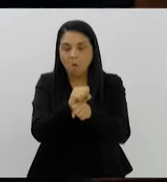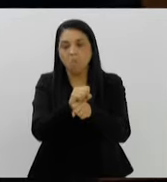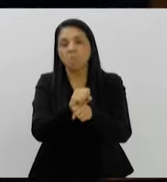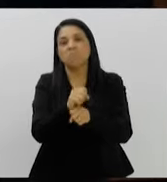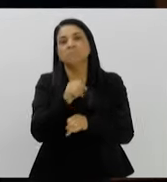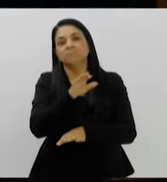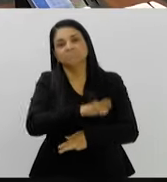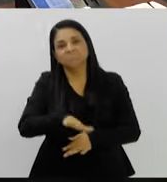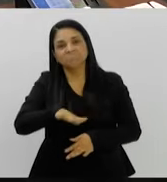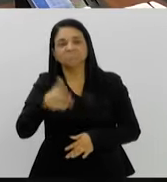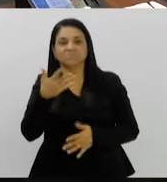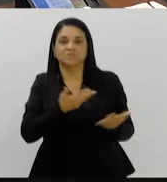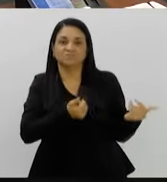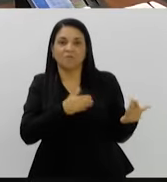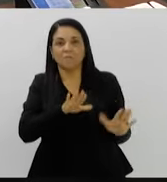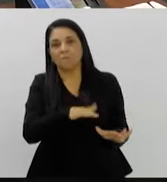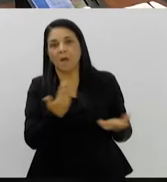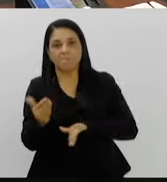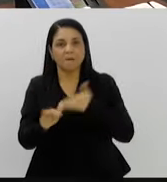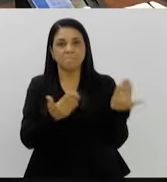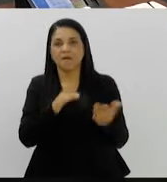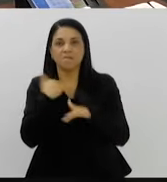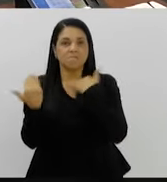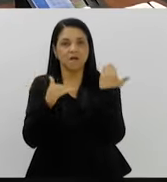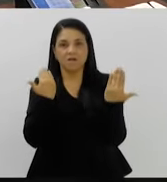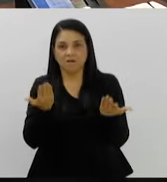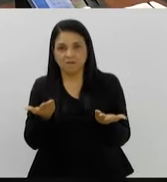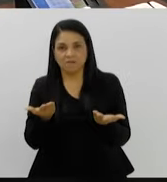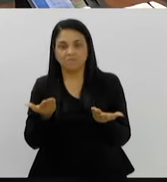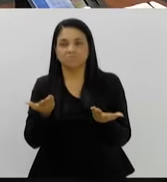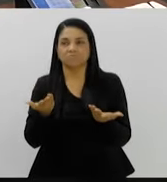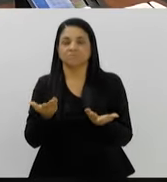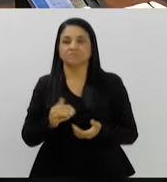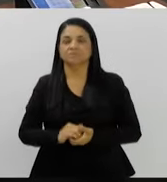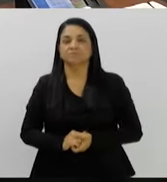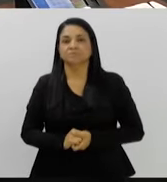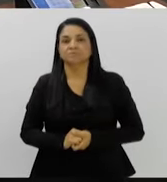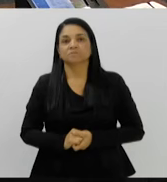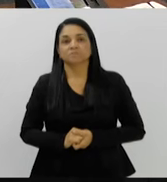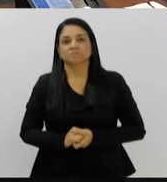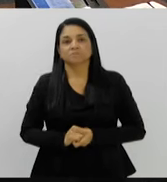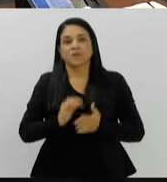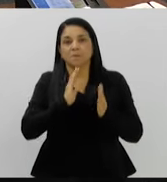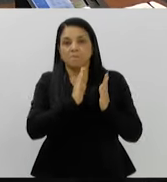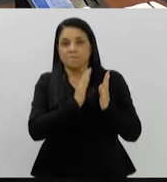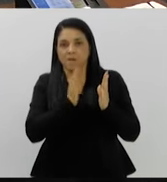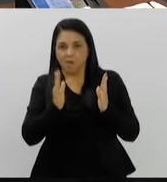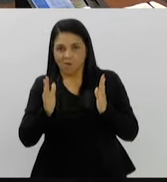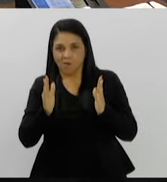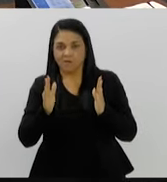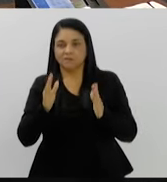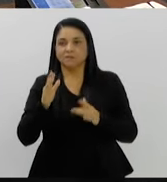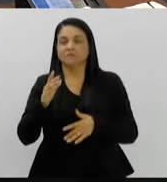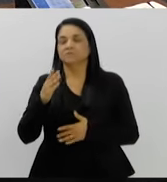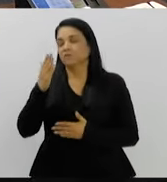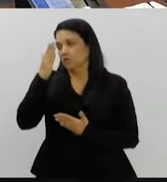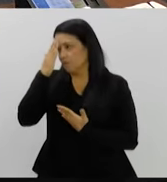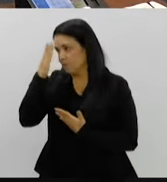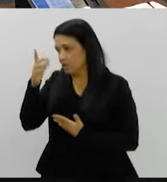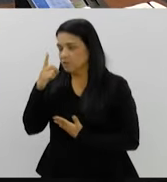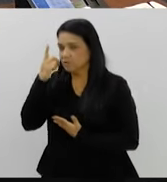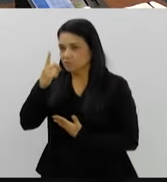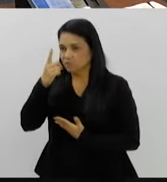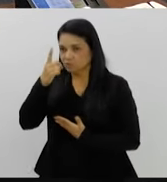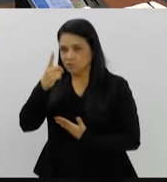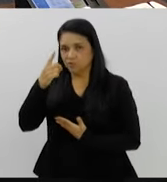quero dizer pela ordem senhor presidente Obrigado deput deputada